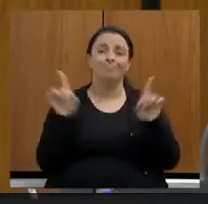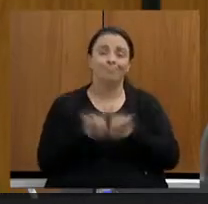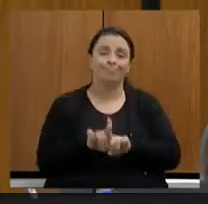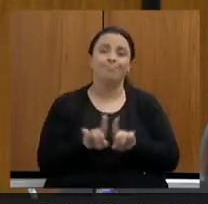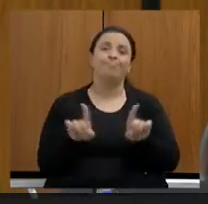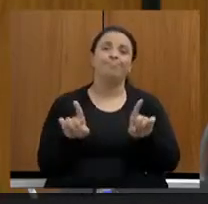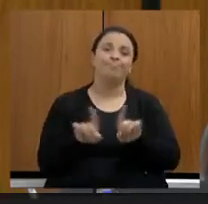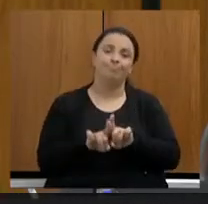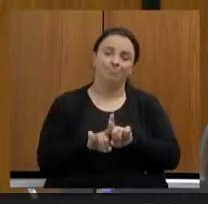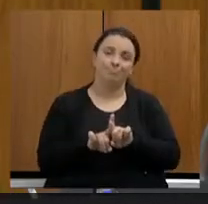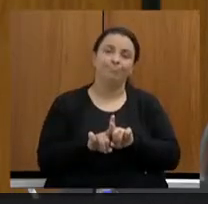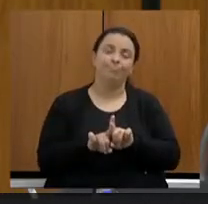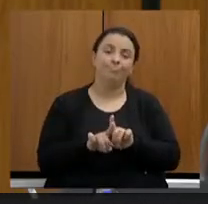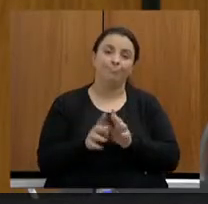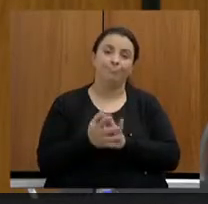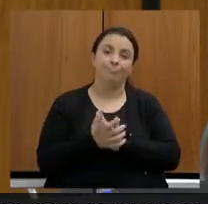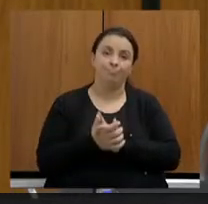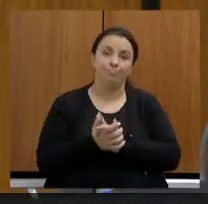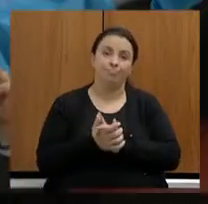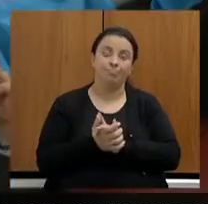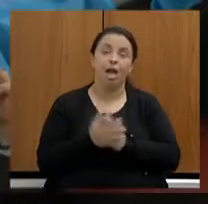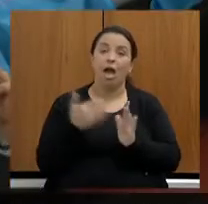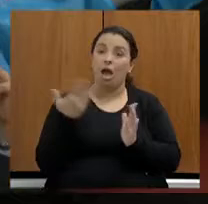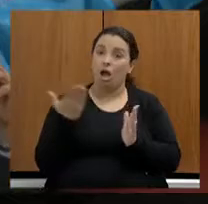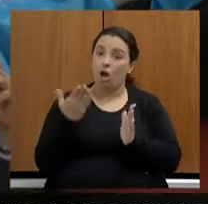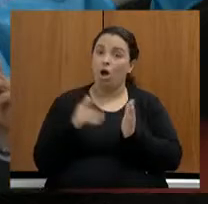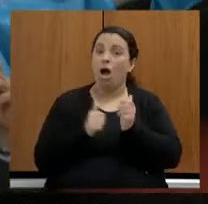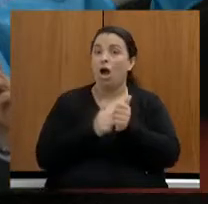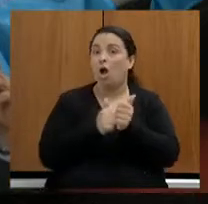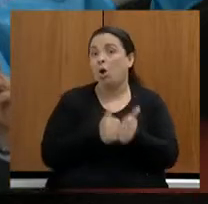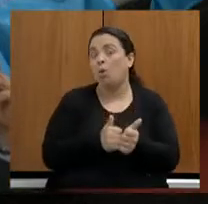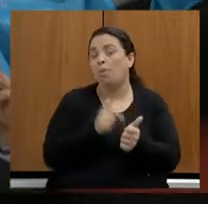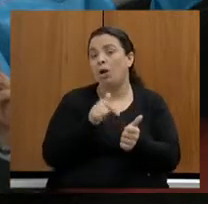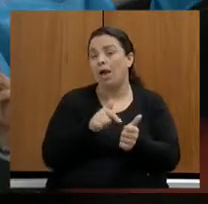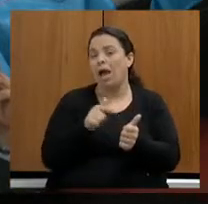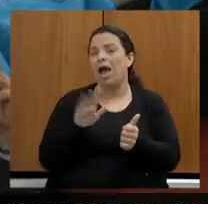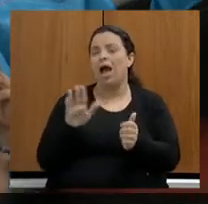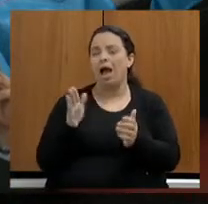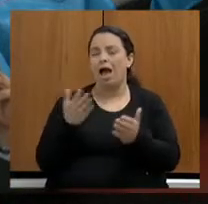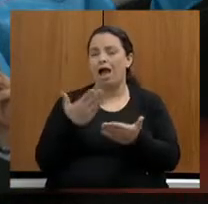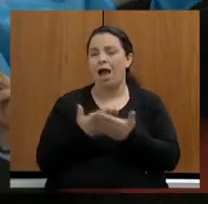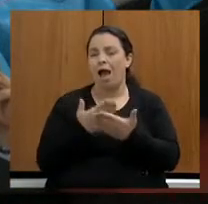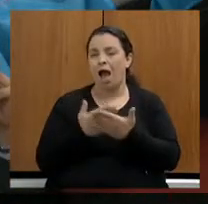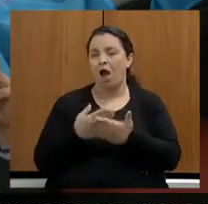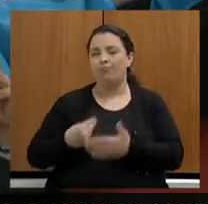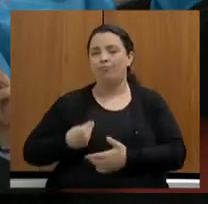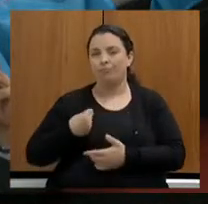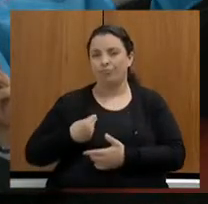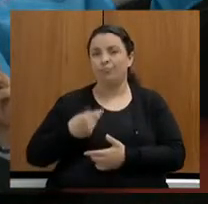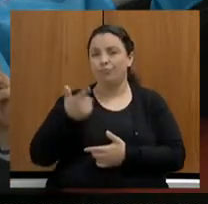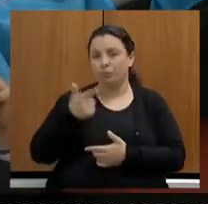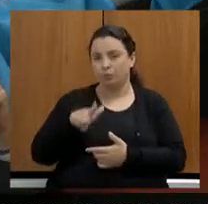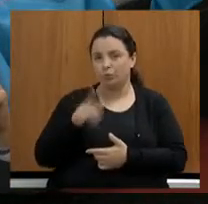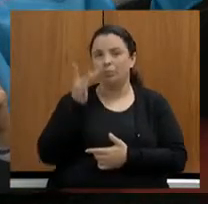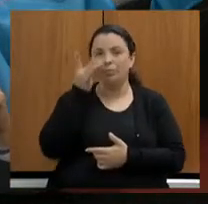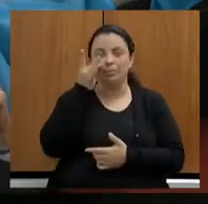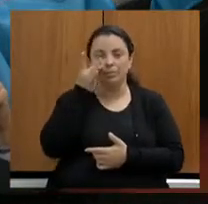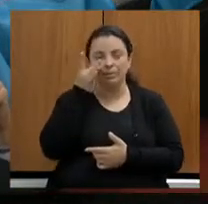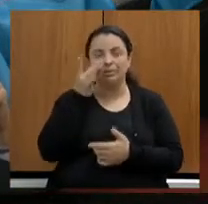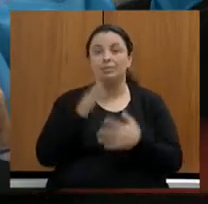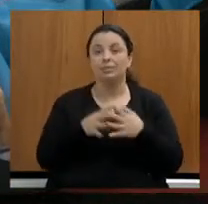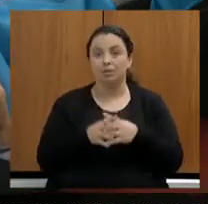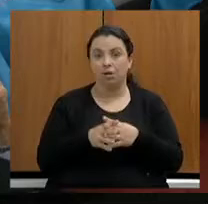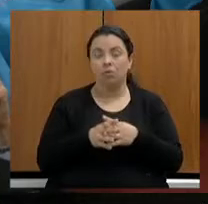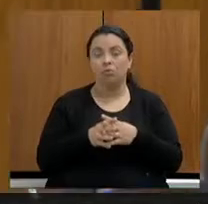volta gradativa as aulas agora que praticamente todos os